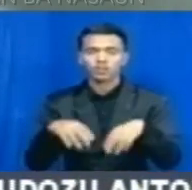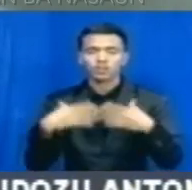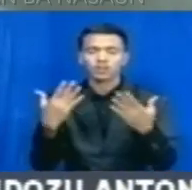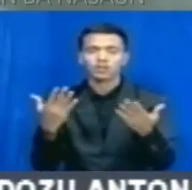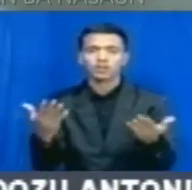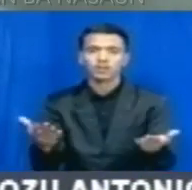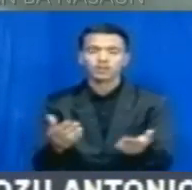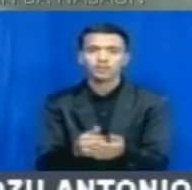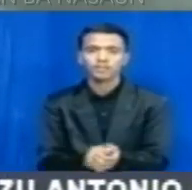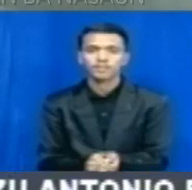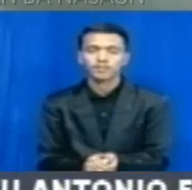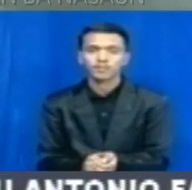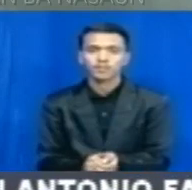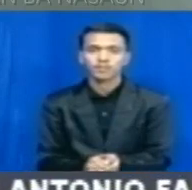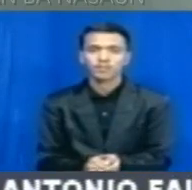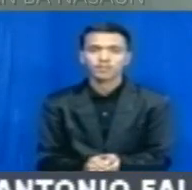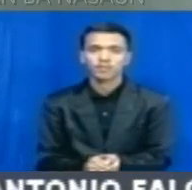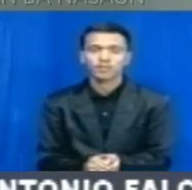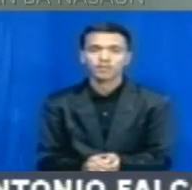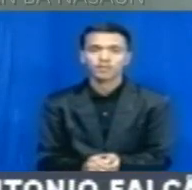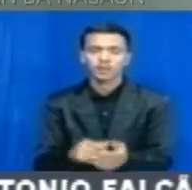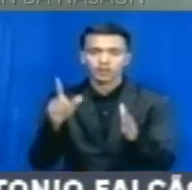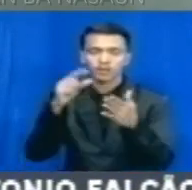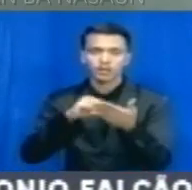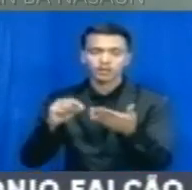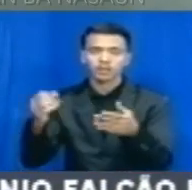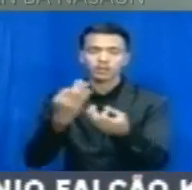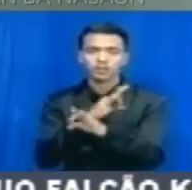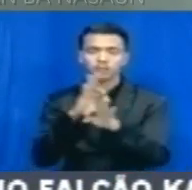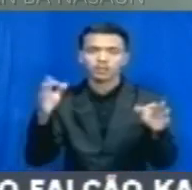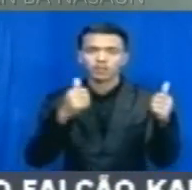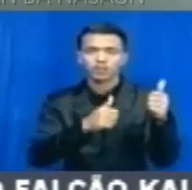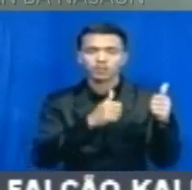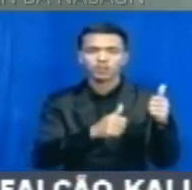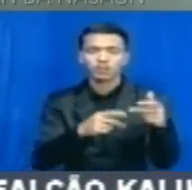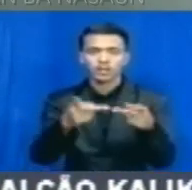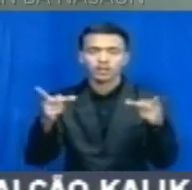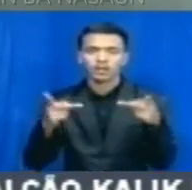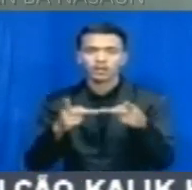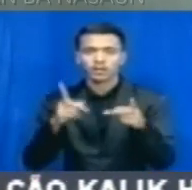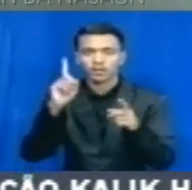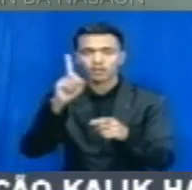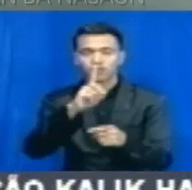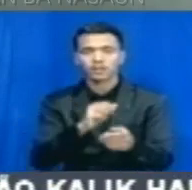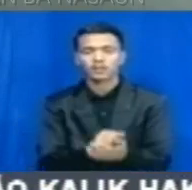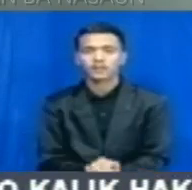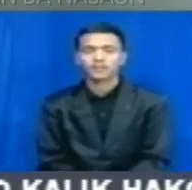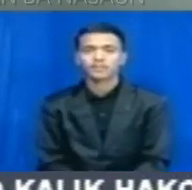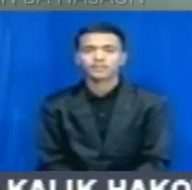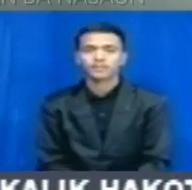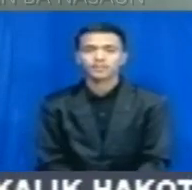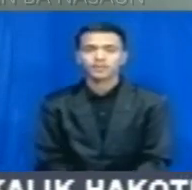hira supervisor hira ne alista hoto. Ne tuir de area enumeração, lisi mapa.